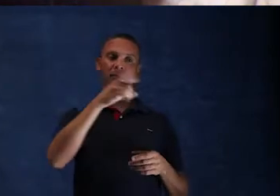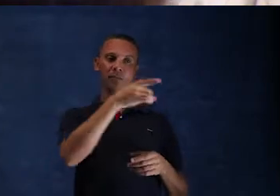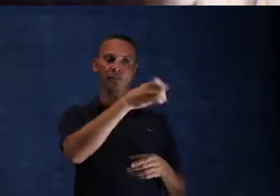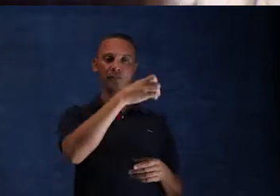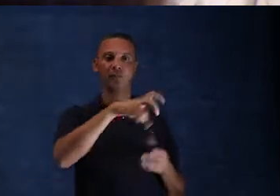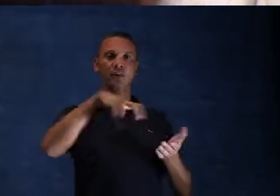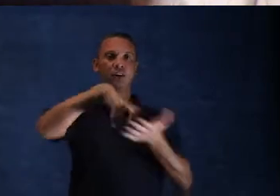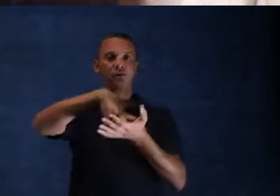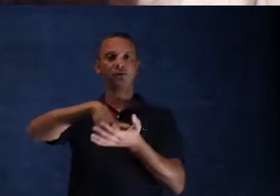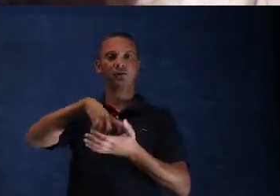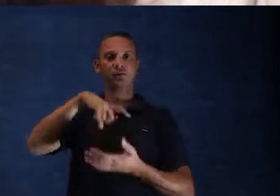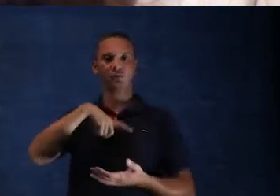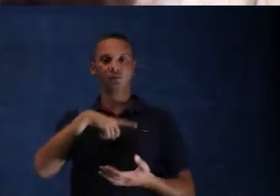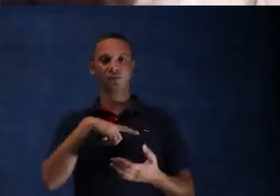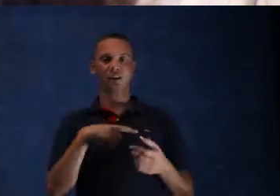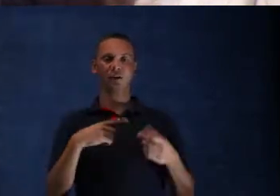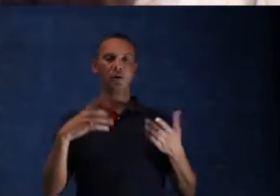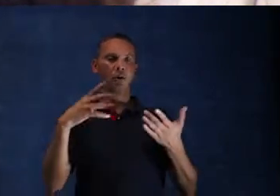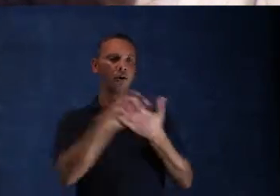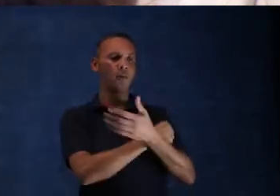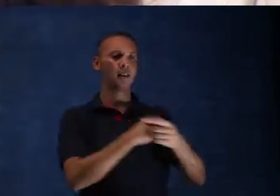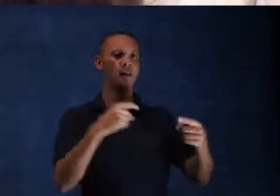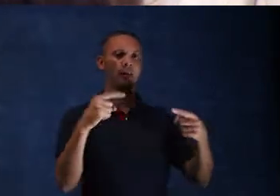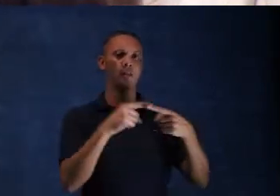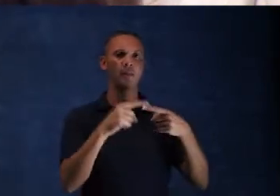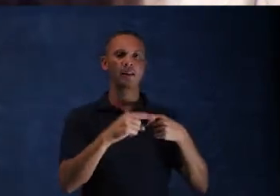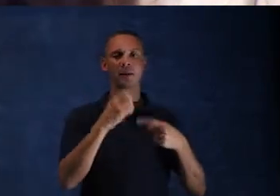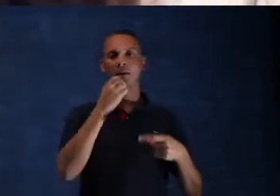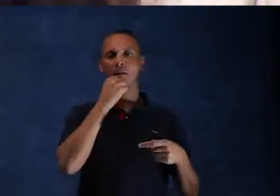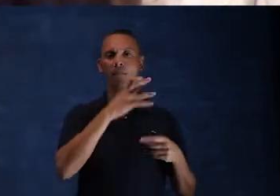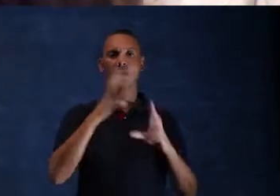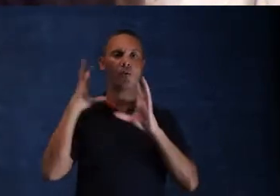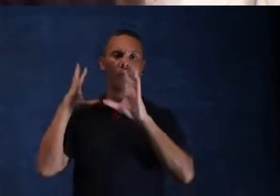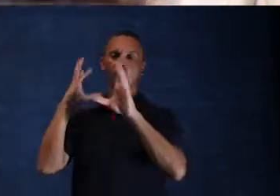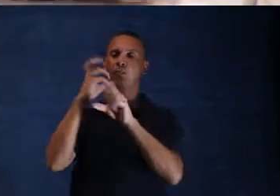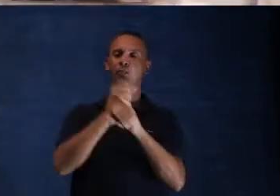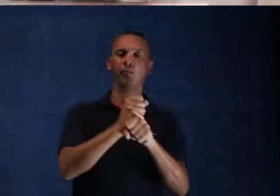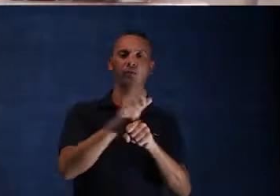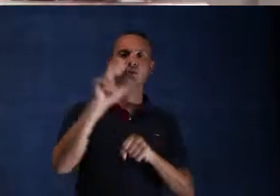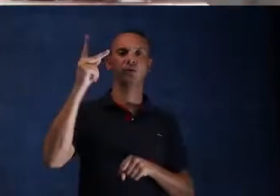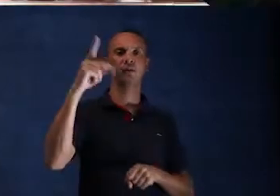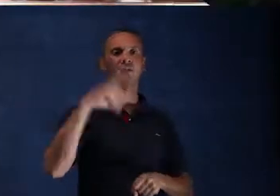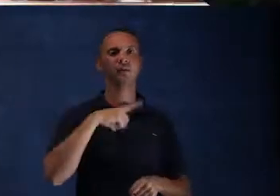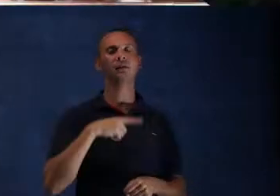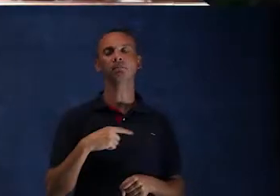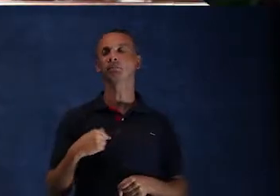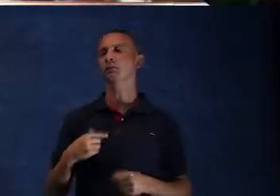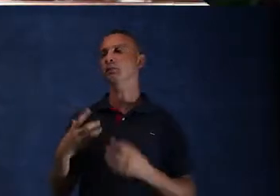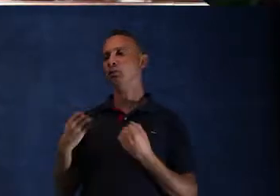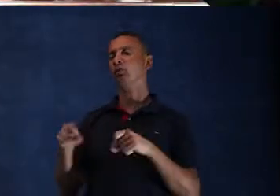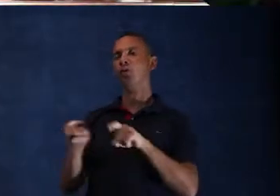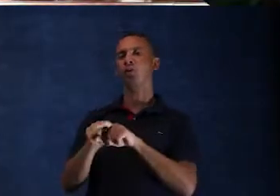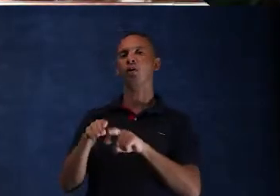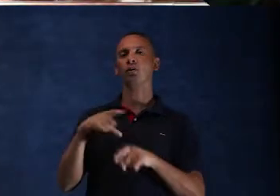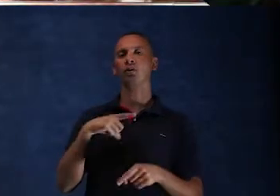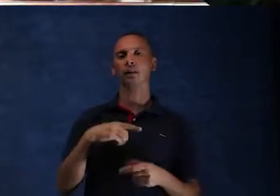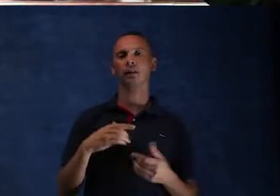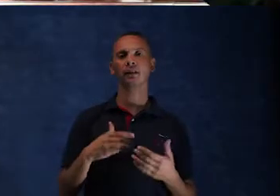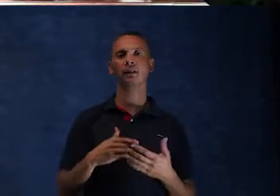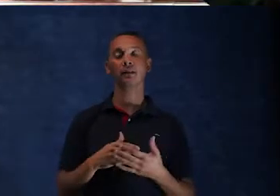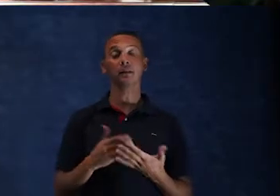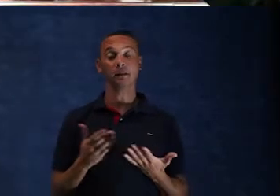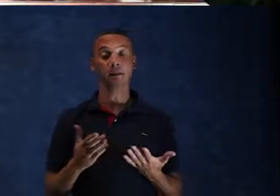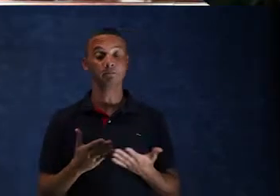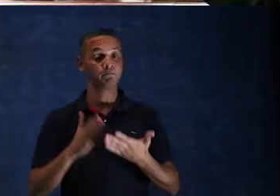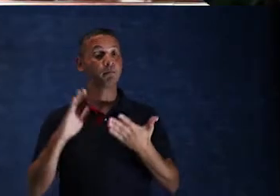que nós pegamos e que é uma boa herança. Concorda? Eu concordo que alguns